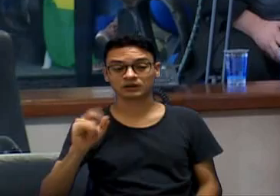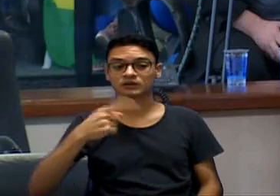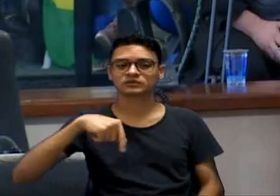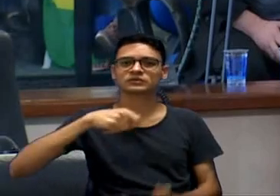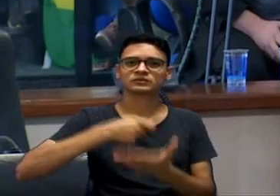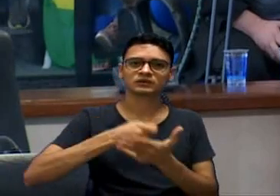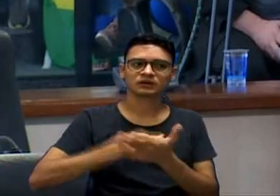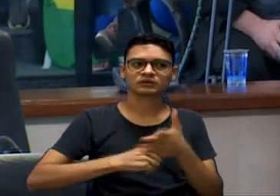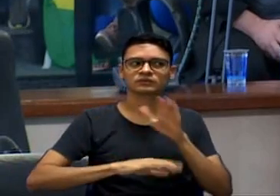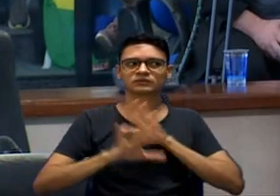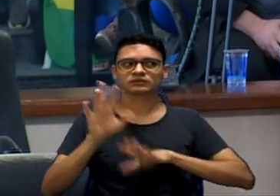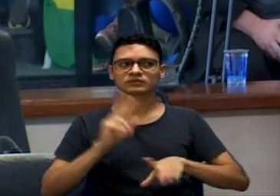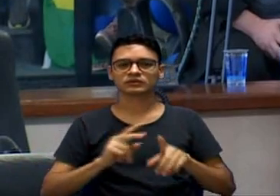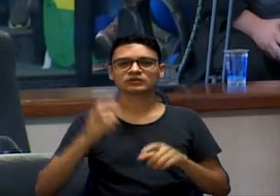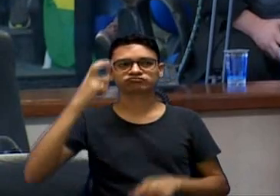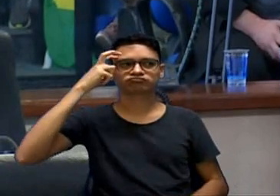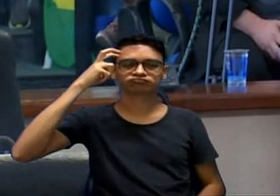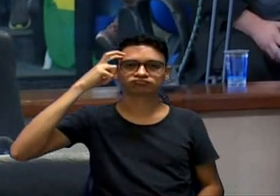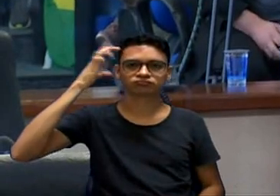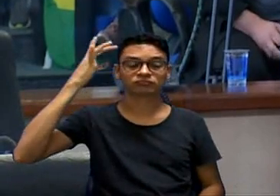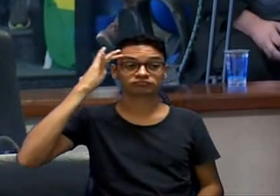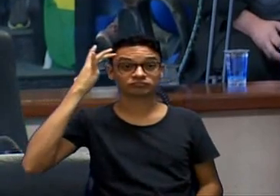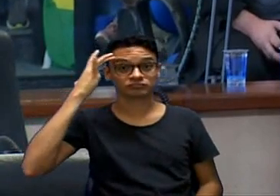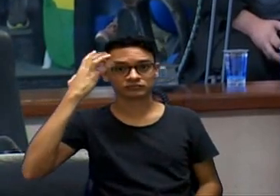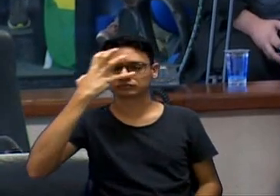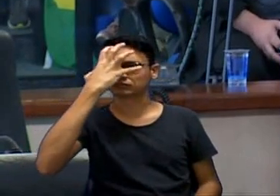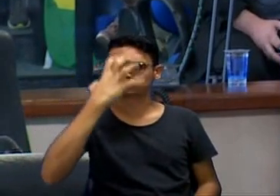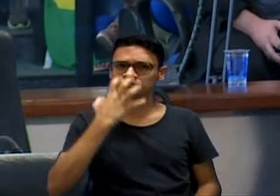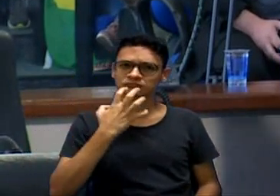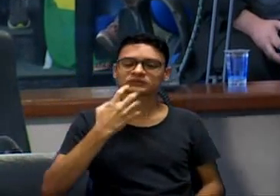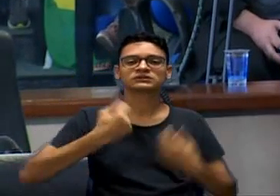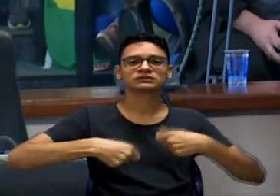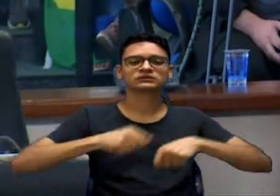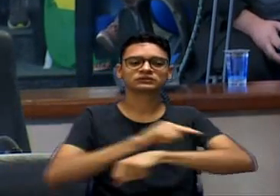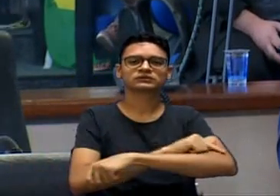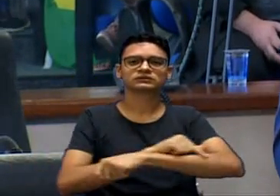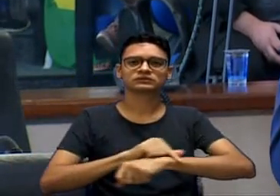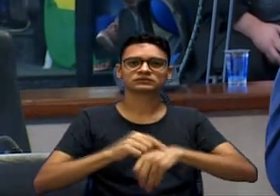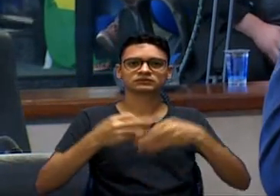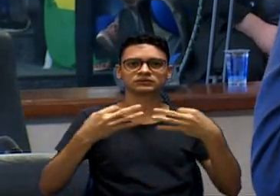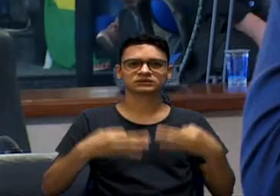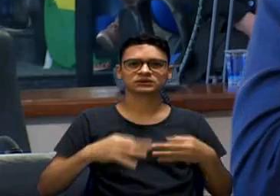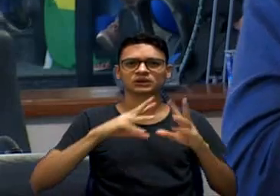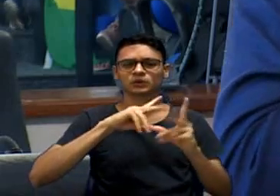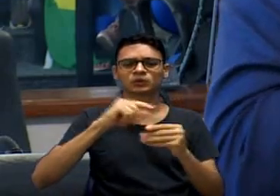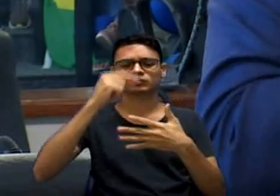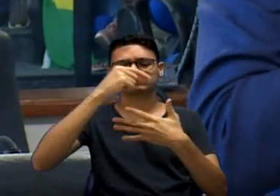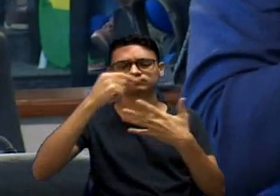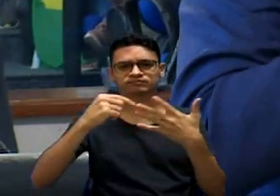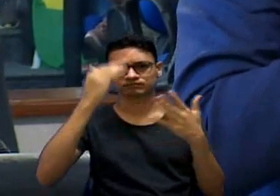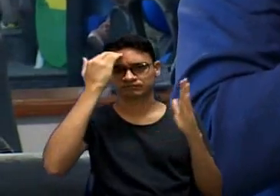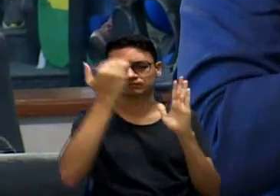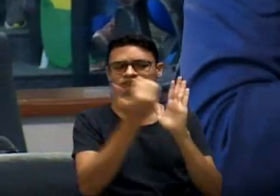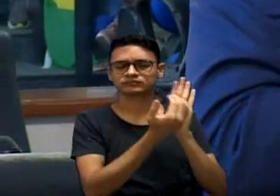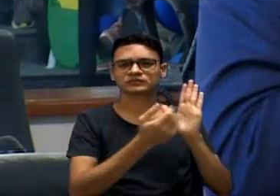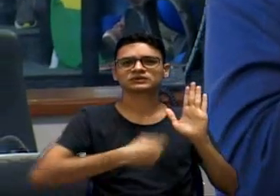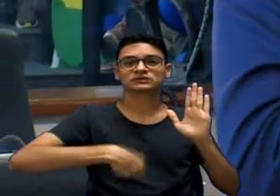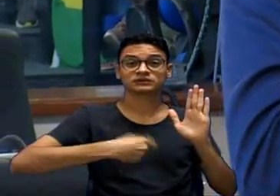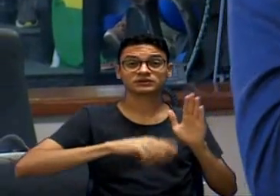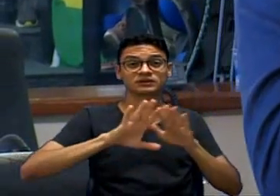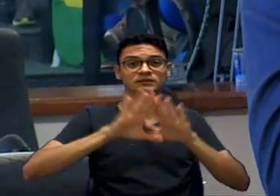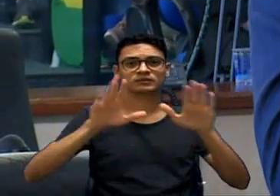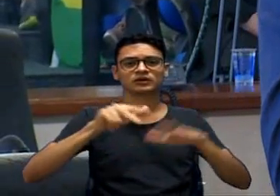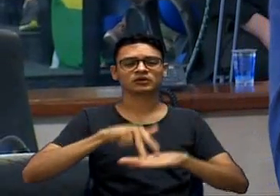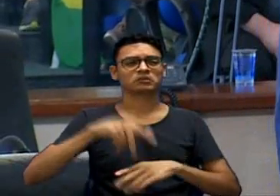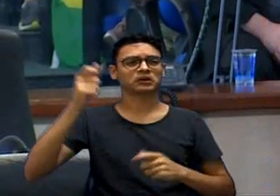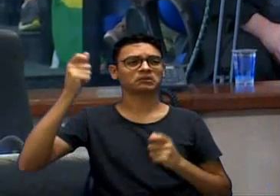com cuidado, sempre com seriedade em todos os quesitos, mas não podemos fazer palco político